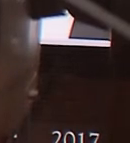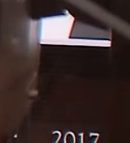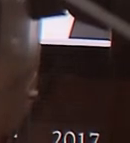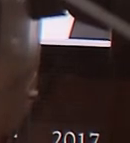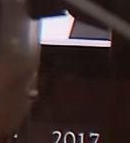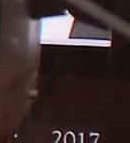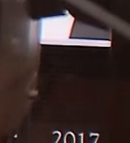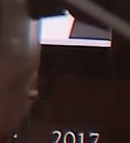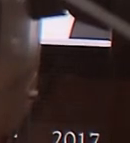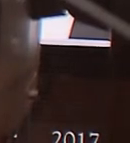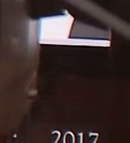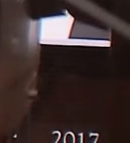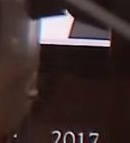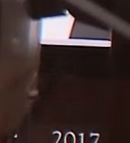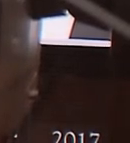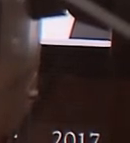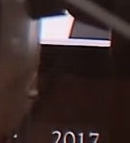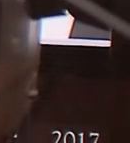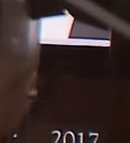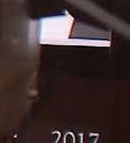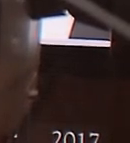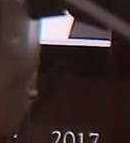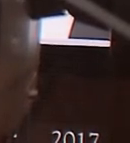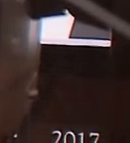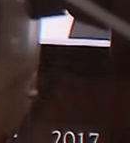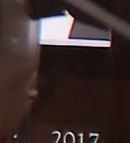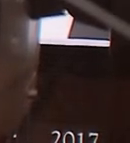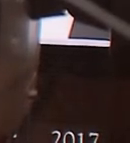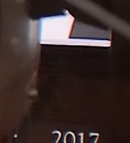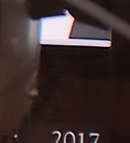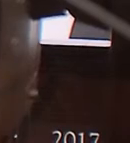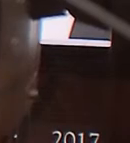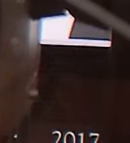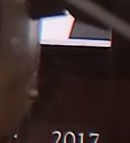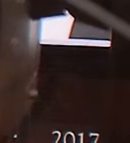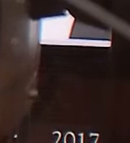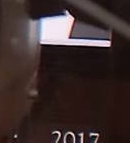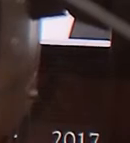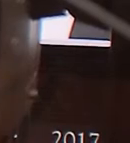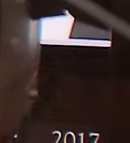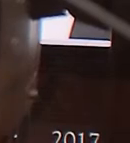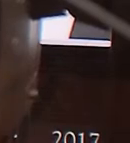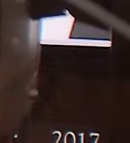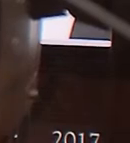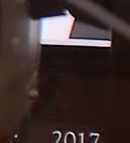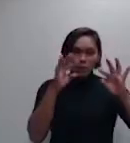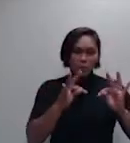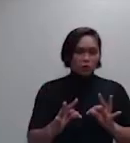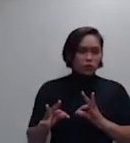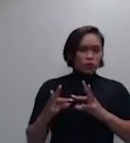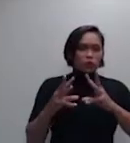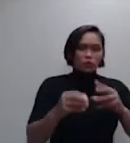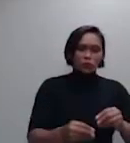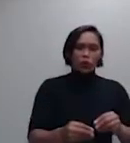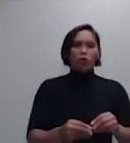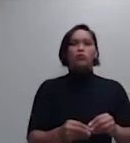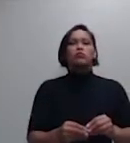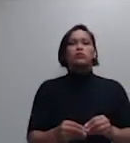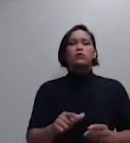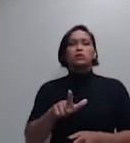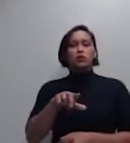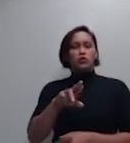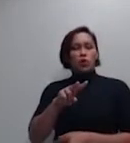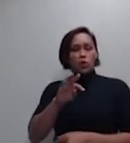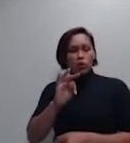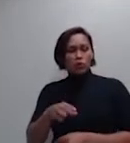Humberto Martins, aproveitou para agradecer a todos do STJ pelo trabalho realizado no plantão judiciário, de 19 de